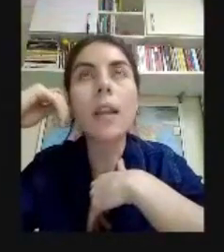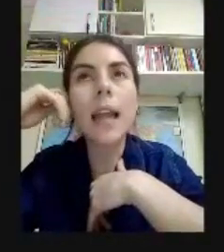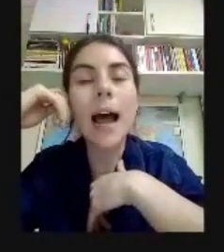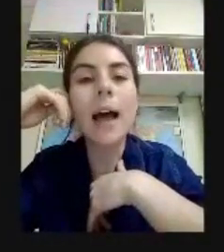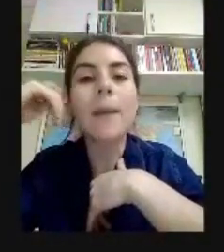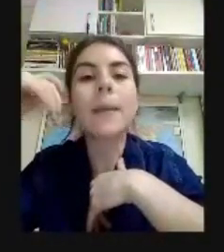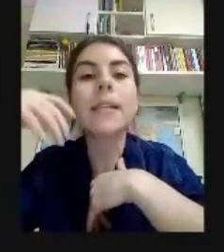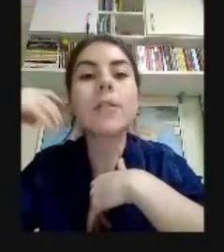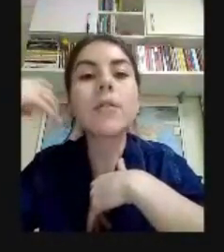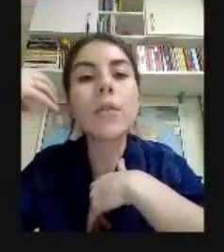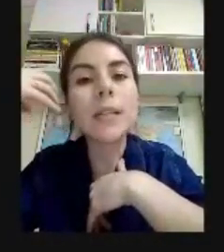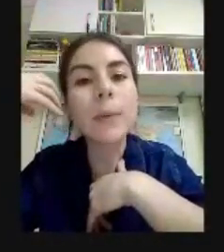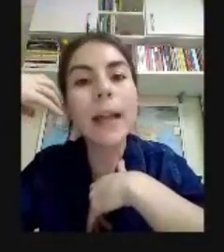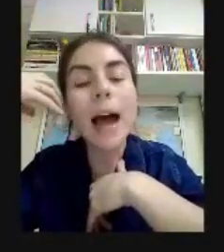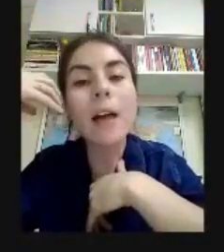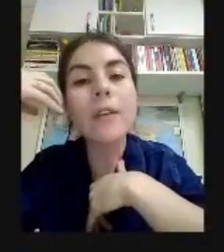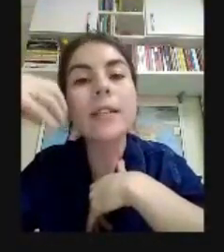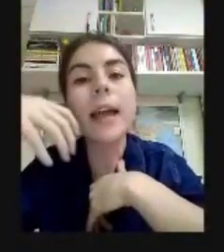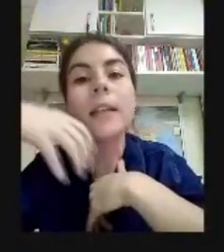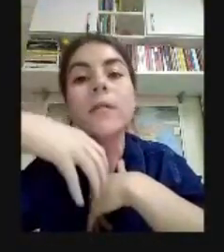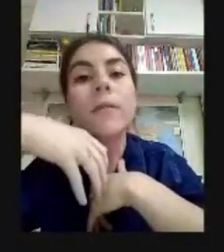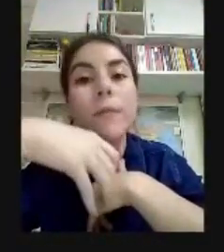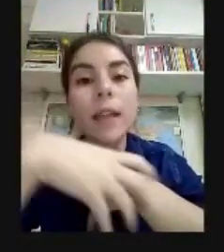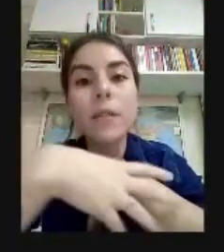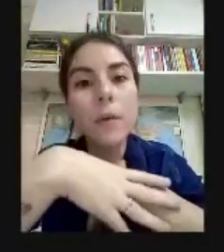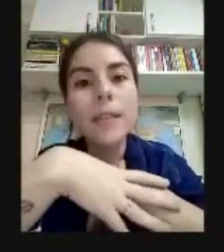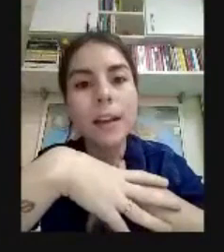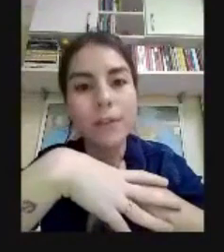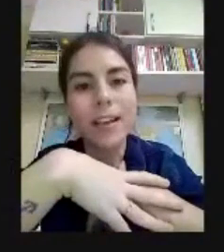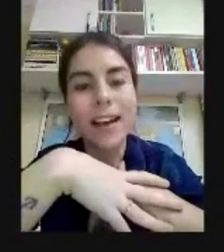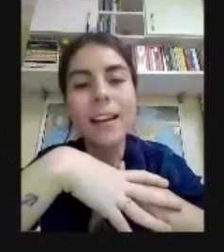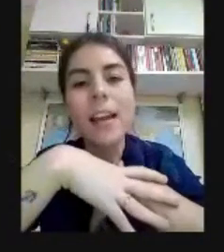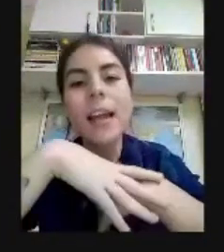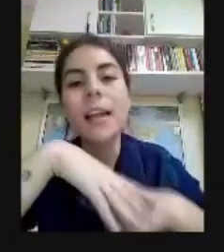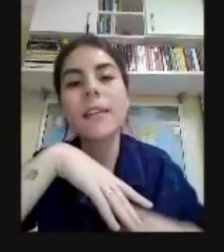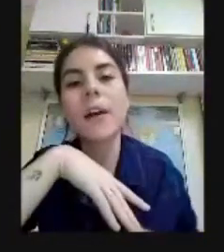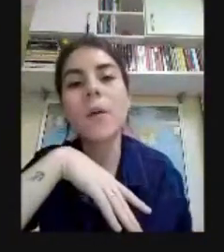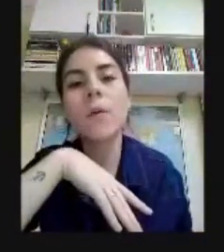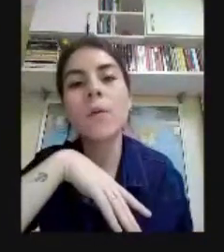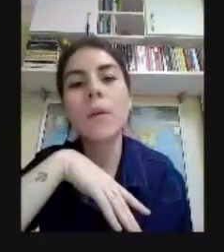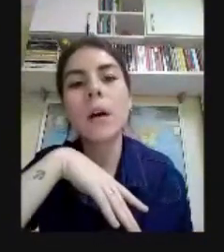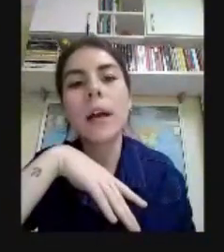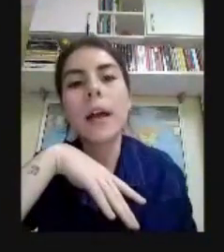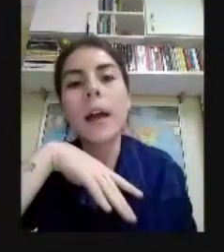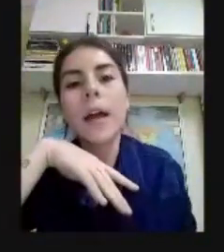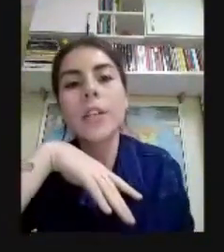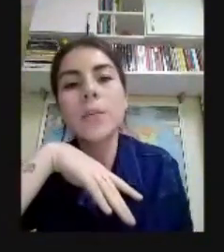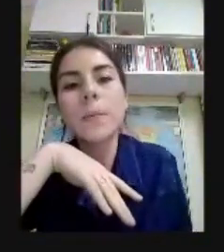ou lá pensando nos sons das palavras elas elas vão escrever né então